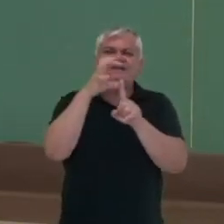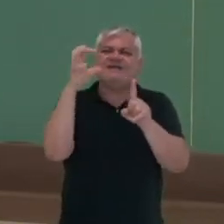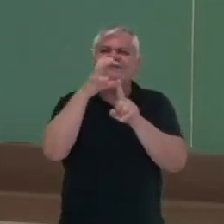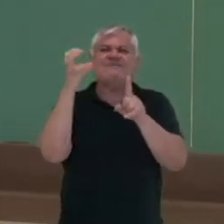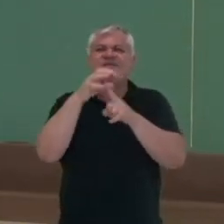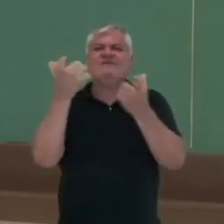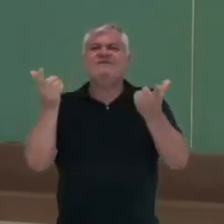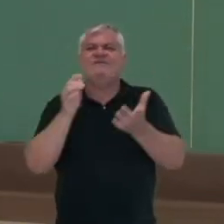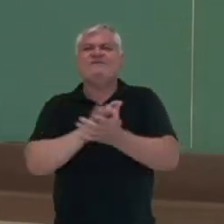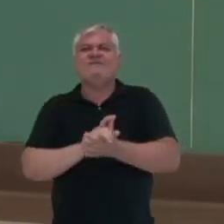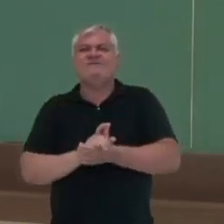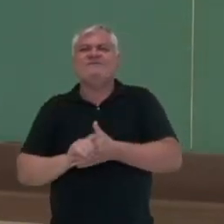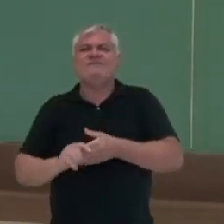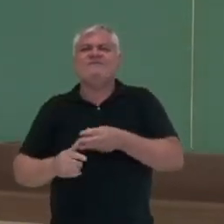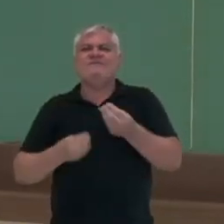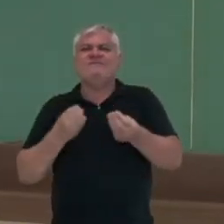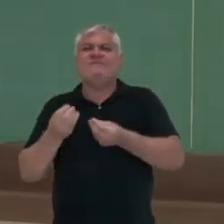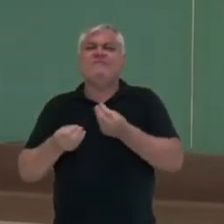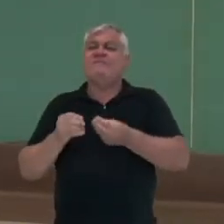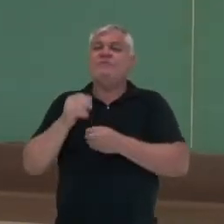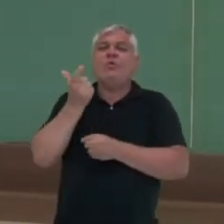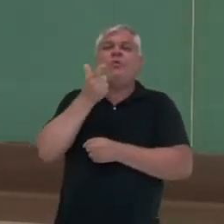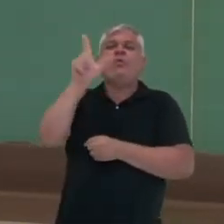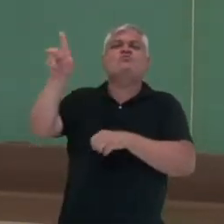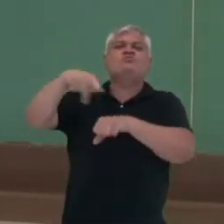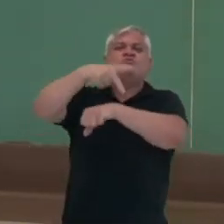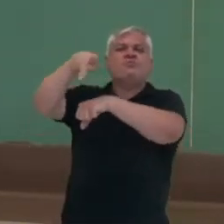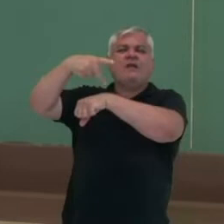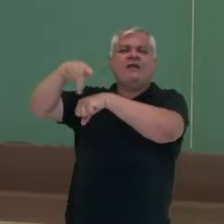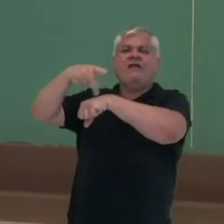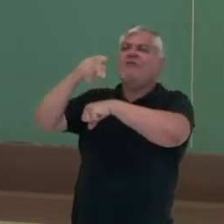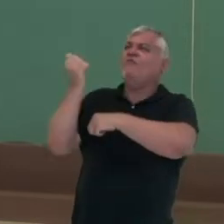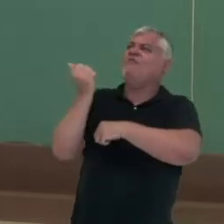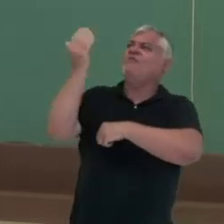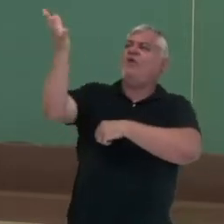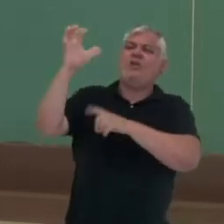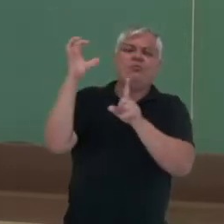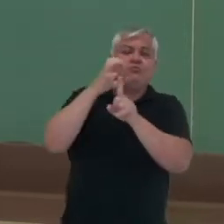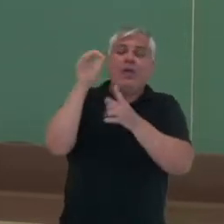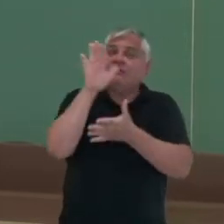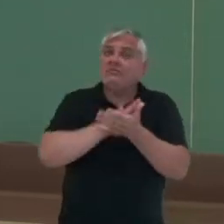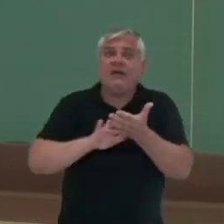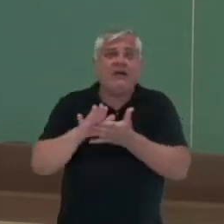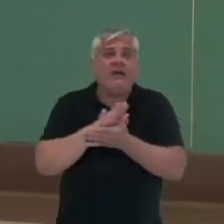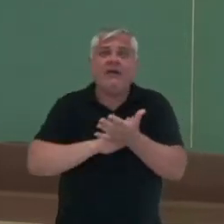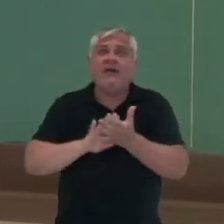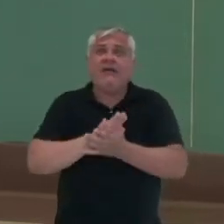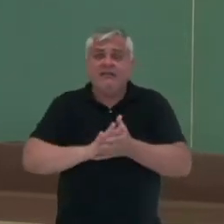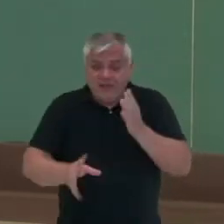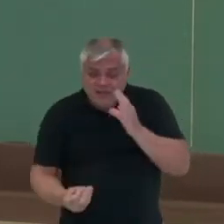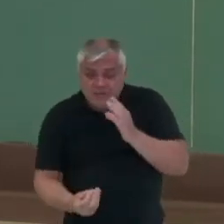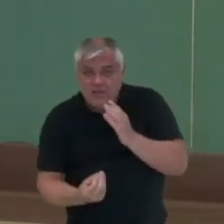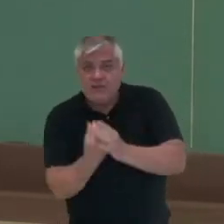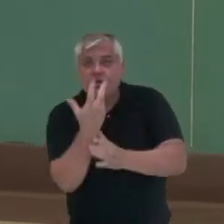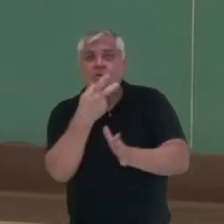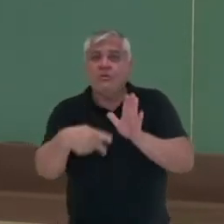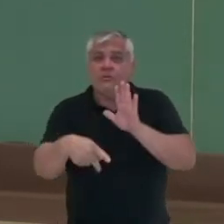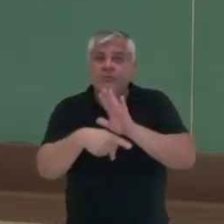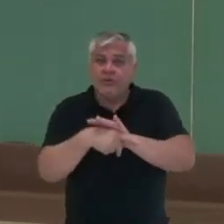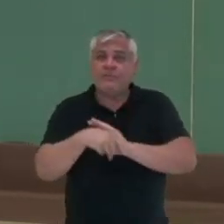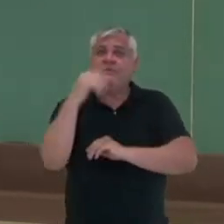ela não traz como que eu posso dizer assim, uma referência de um outro local. Ela é de raiz, é uma música